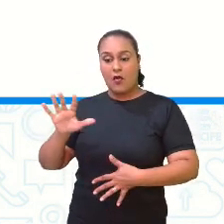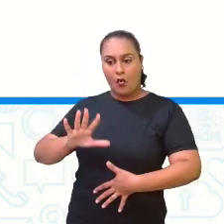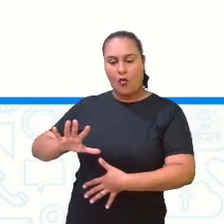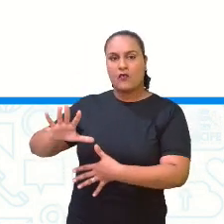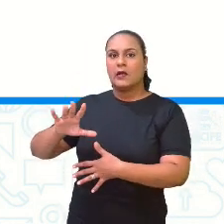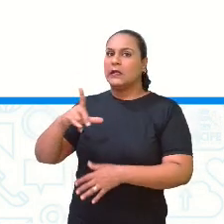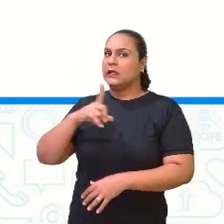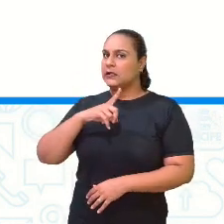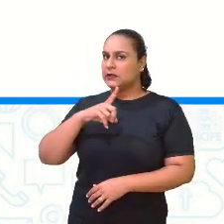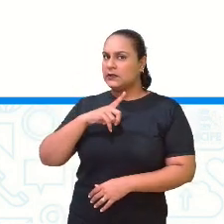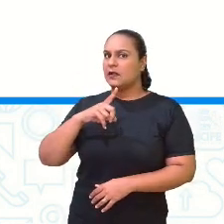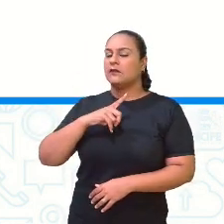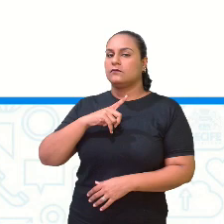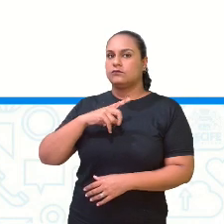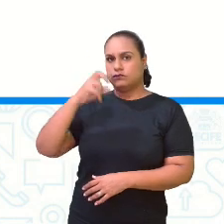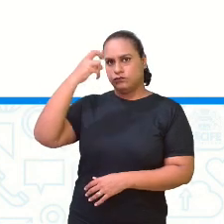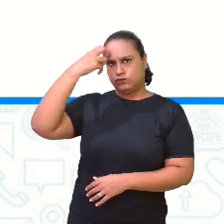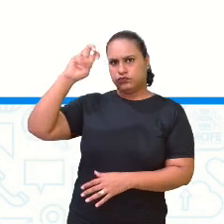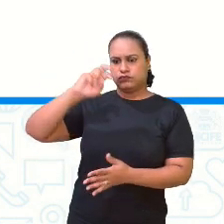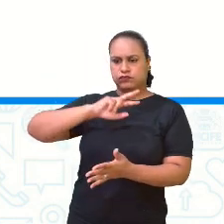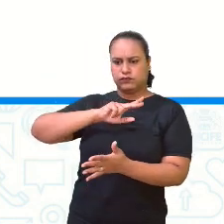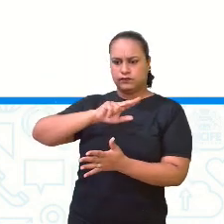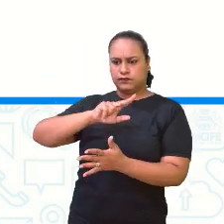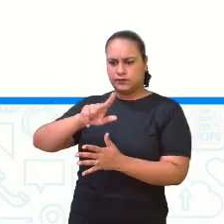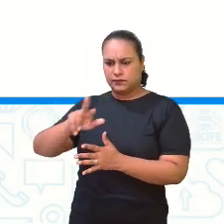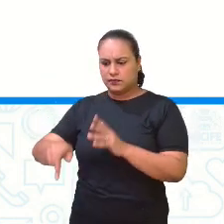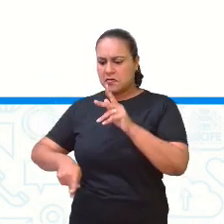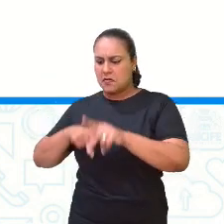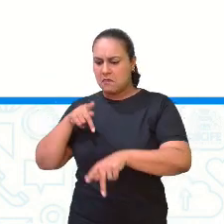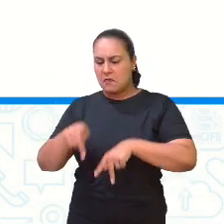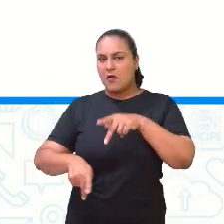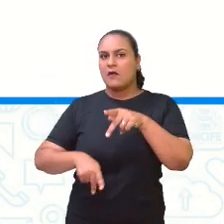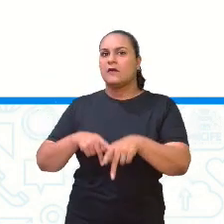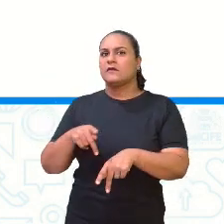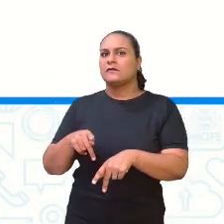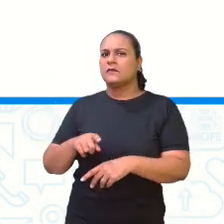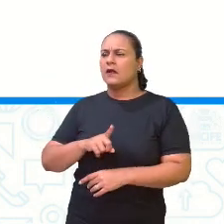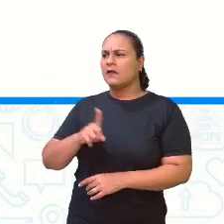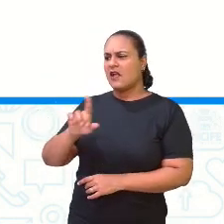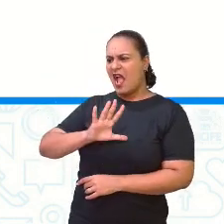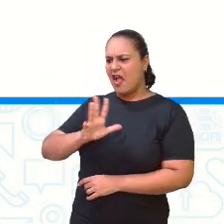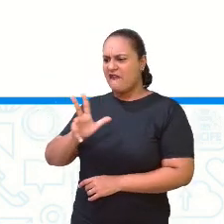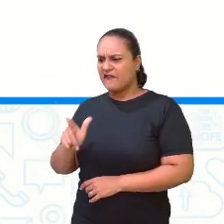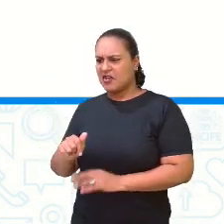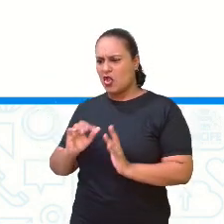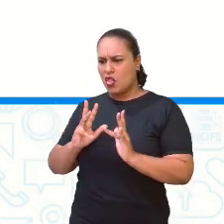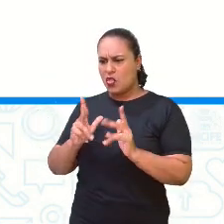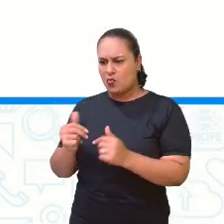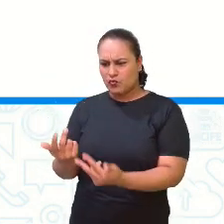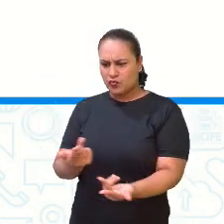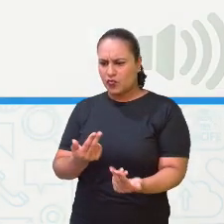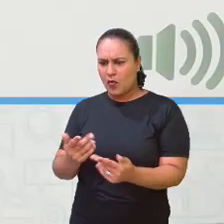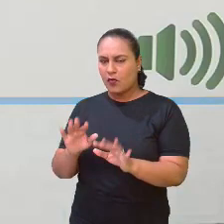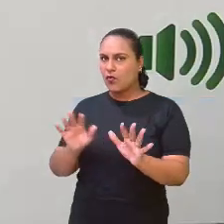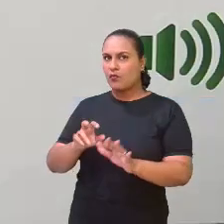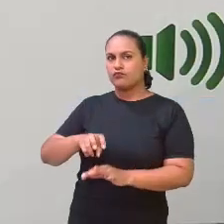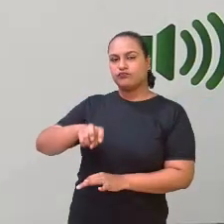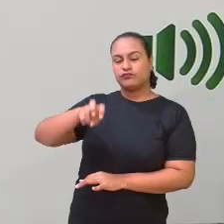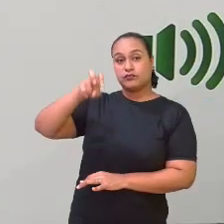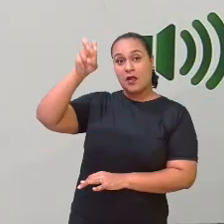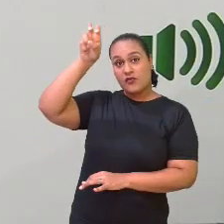também possui uma grande diversidade de povos. Ah, porque você é africano é tudo igual. Não. O egípcio é